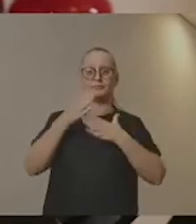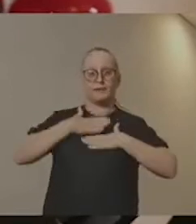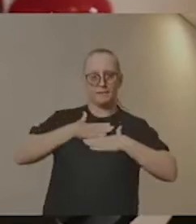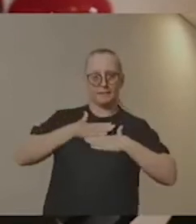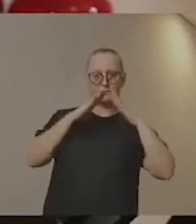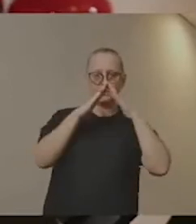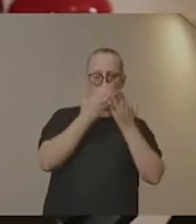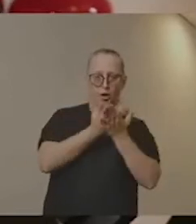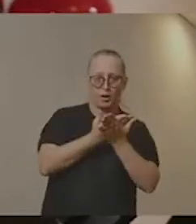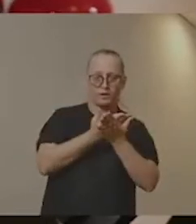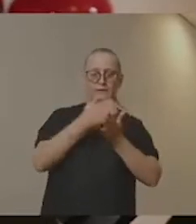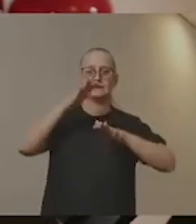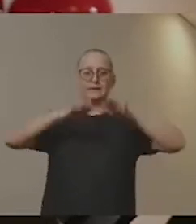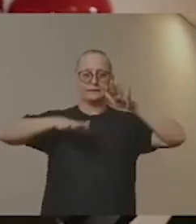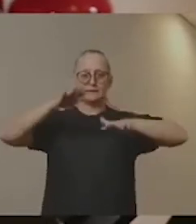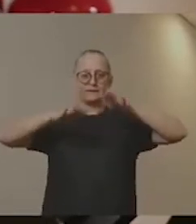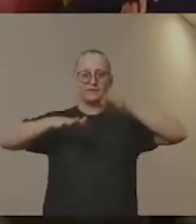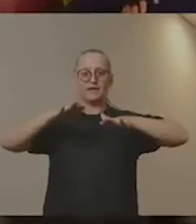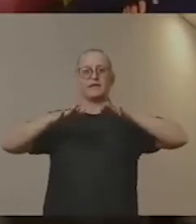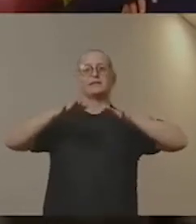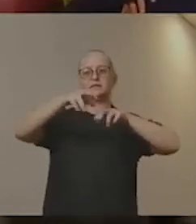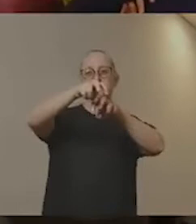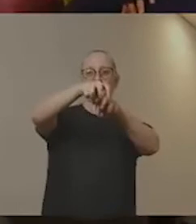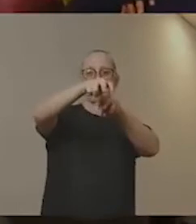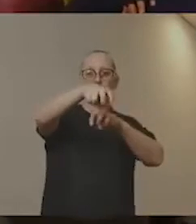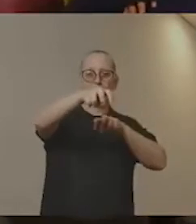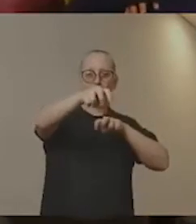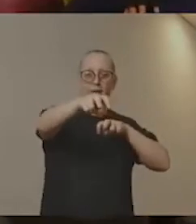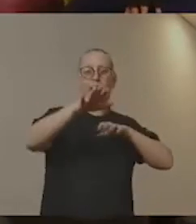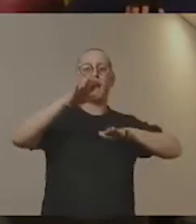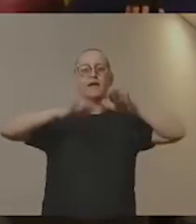rodas de conversa. Tá. Às vezes como?